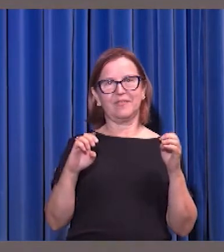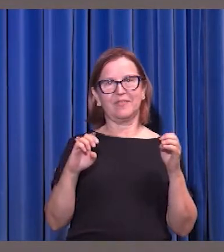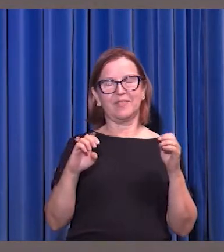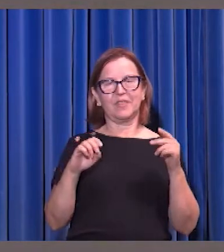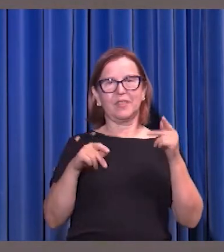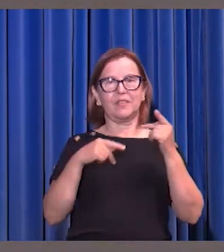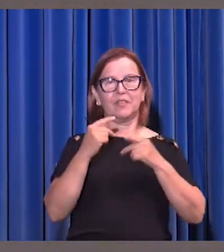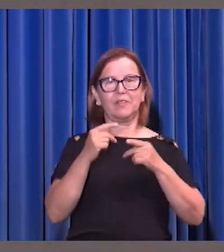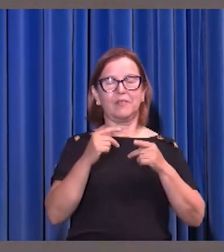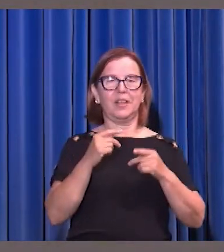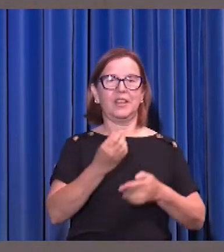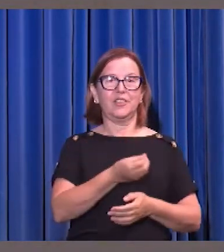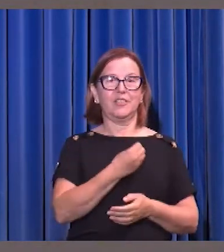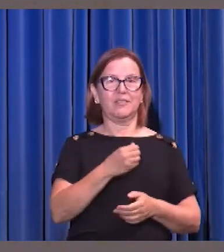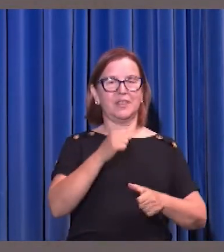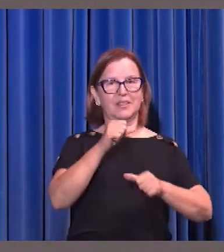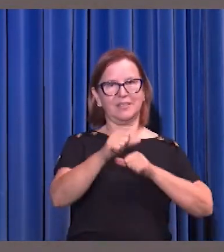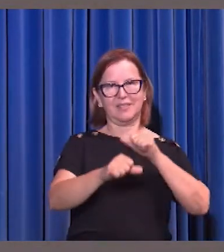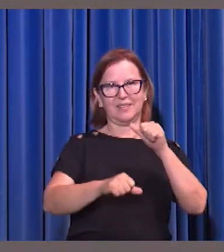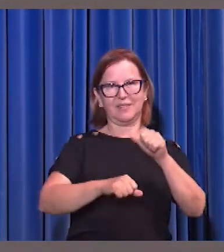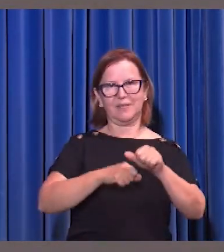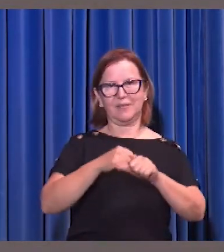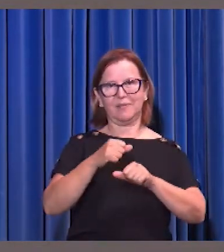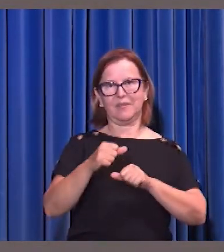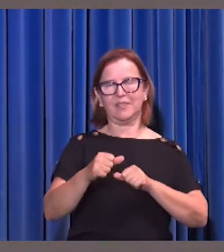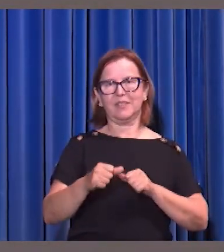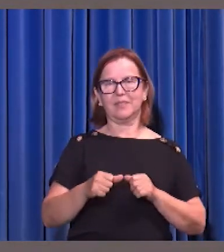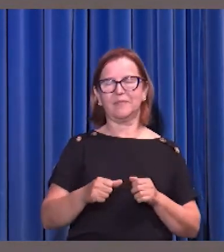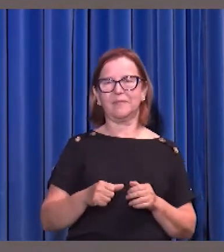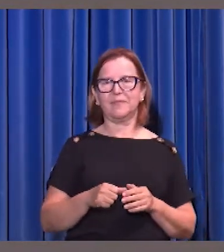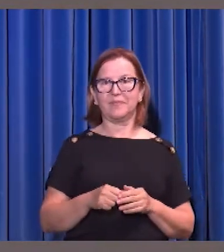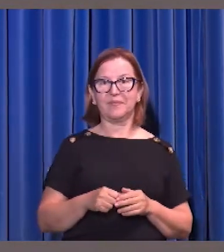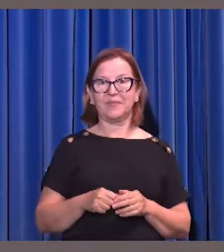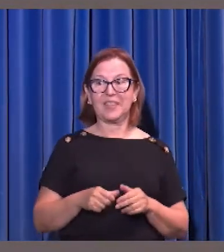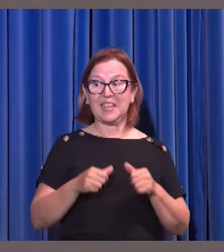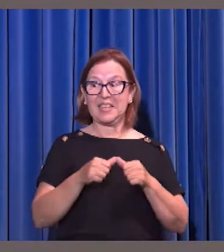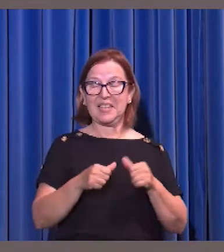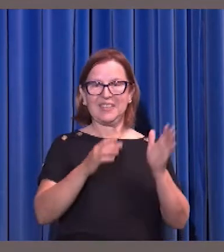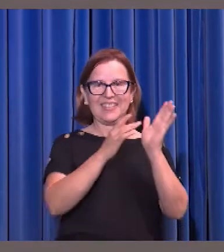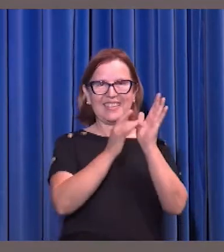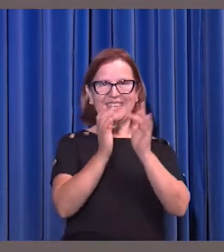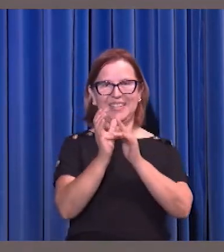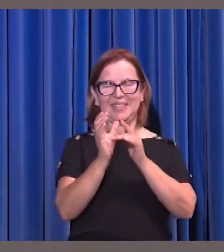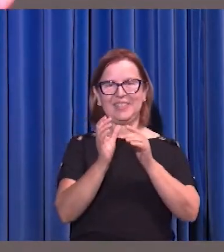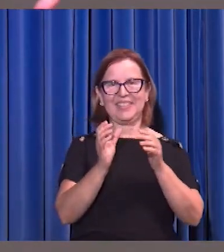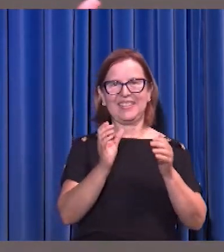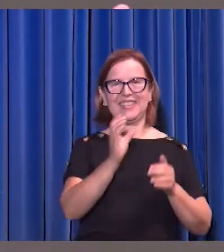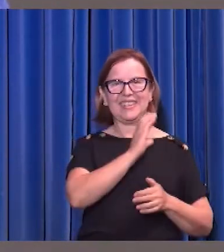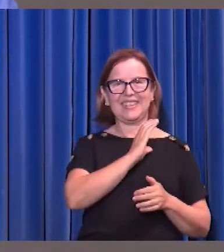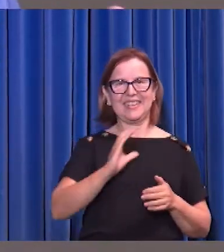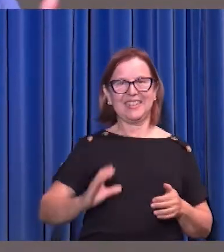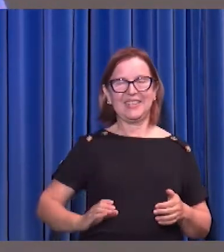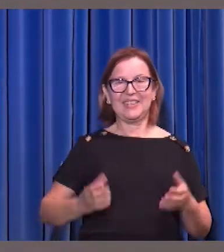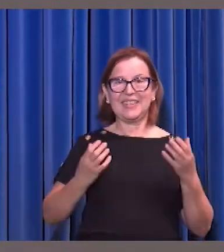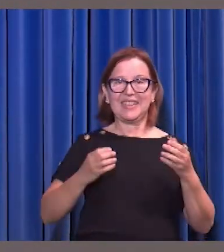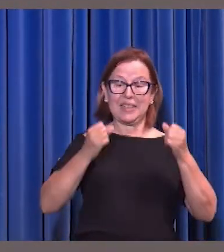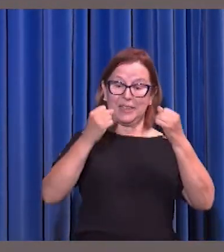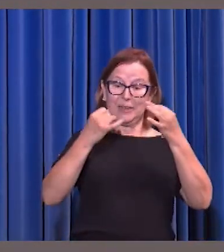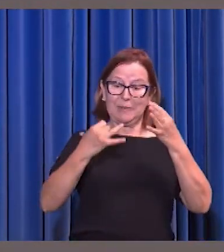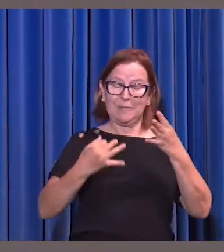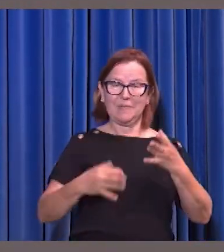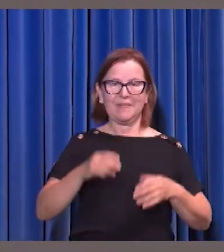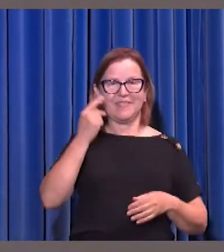vida transformada. E é isso que Jesus Cristo está tentando explicar para